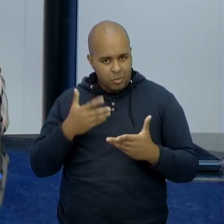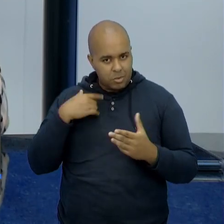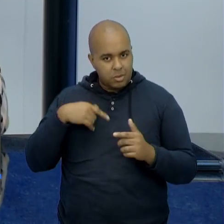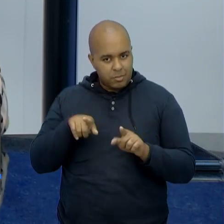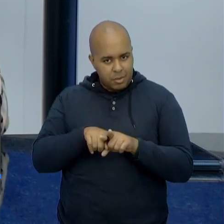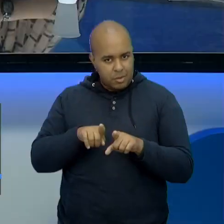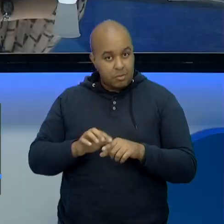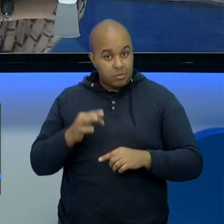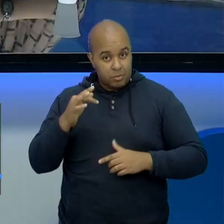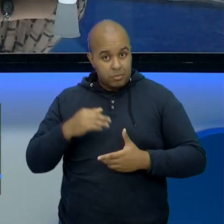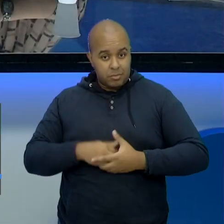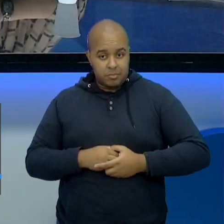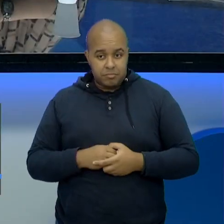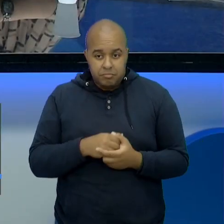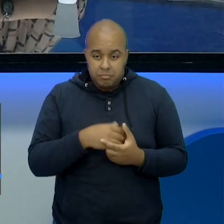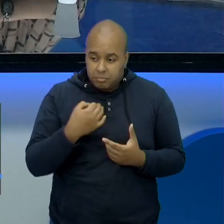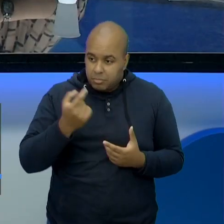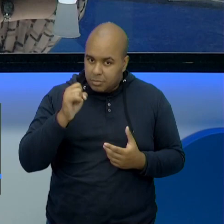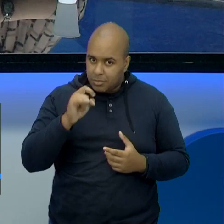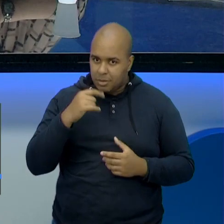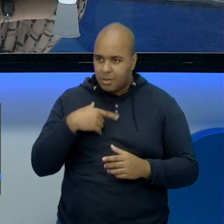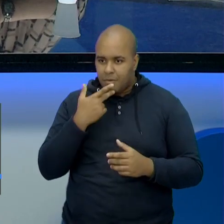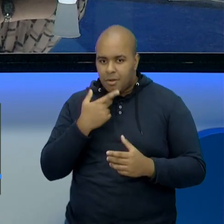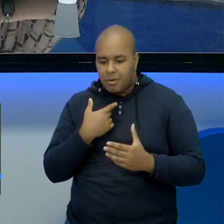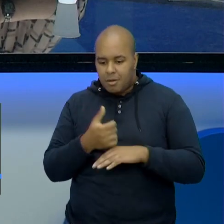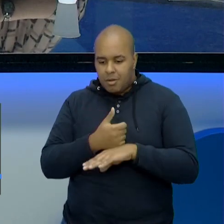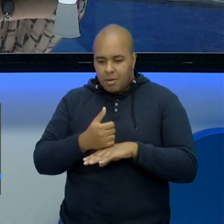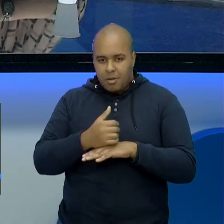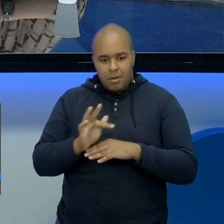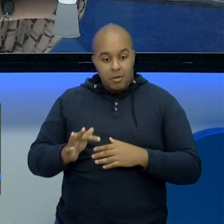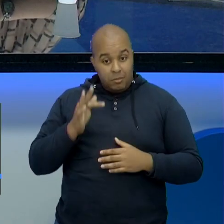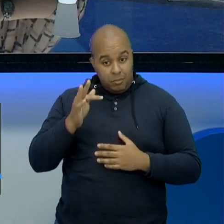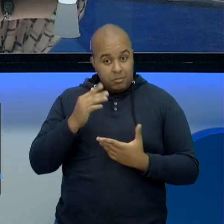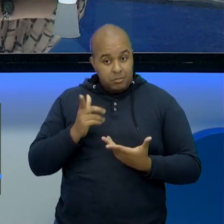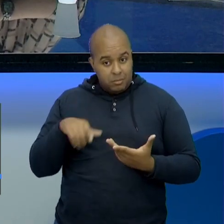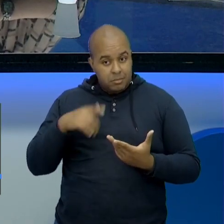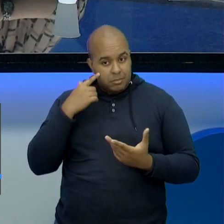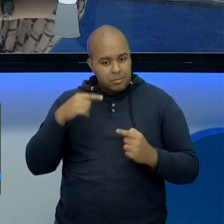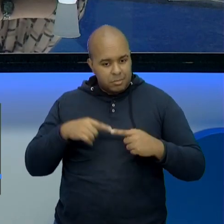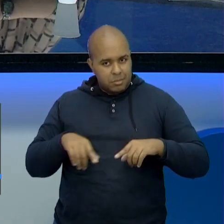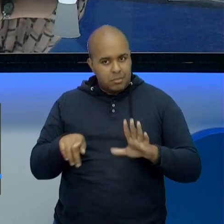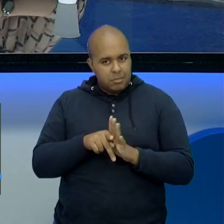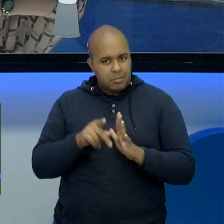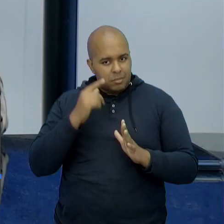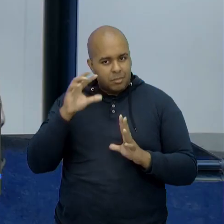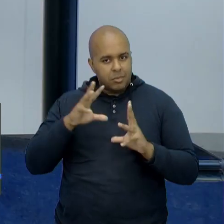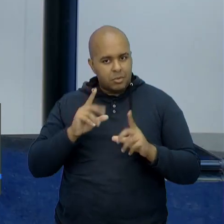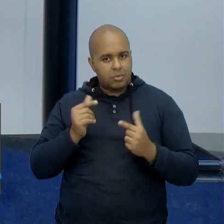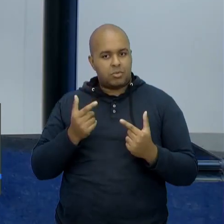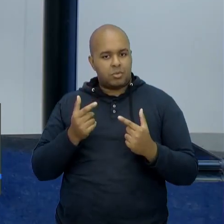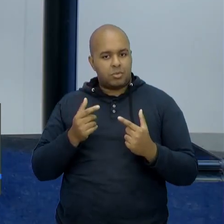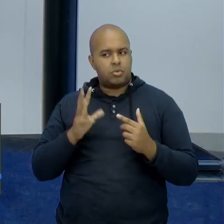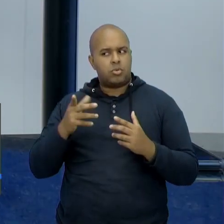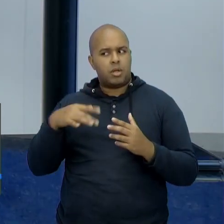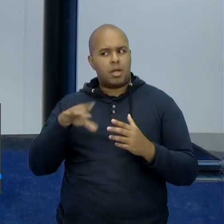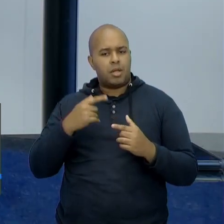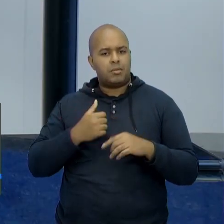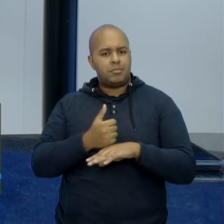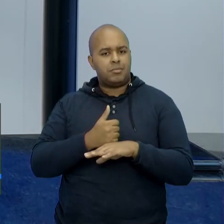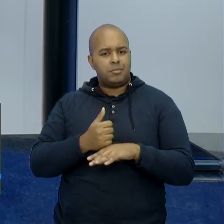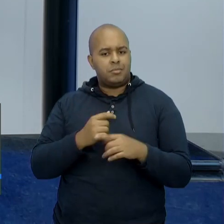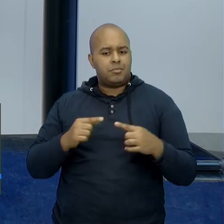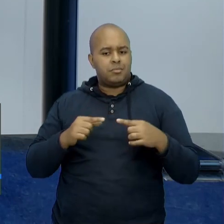é profissão do futuro. Se a gente fala de uma profissão do futuro, é realmente todas aquelas